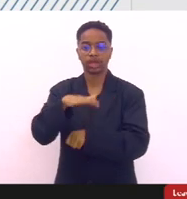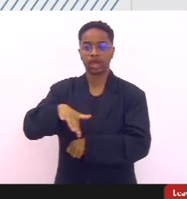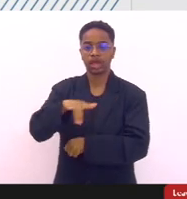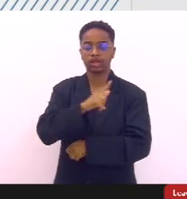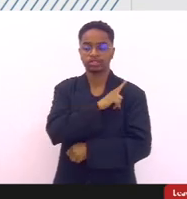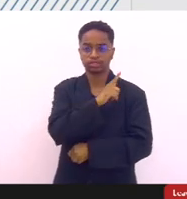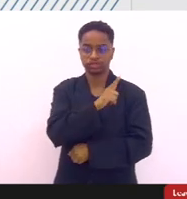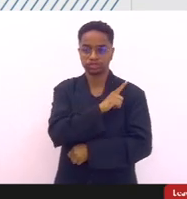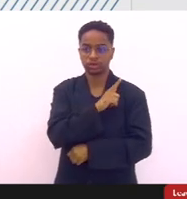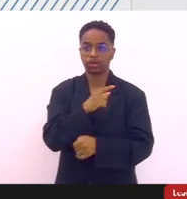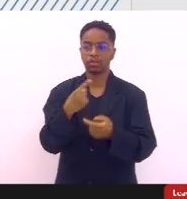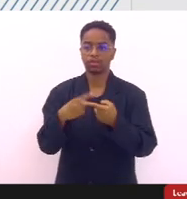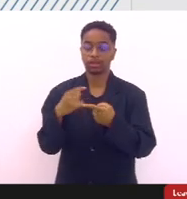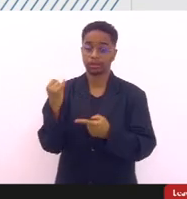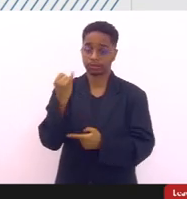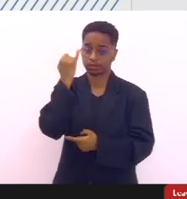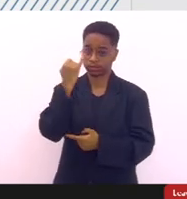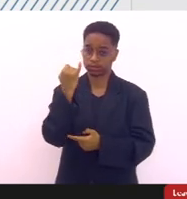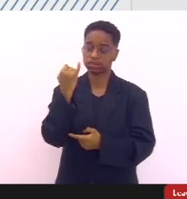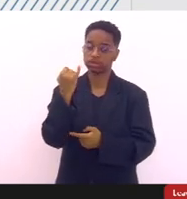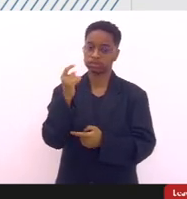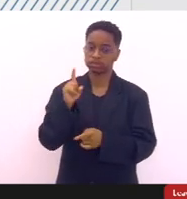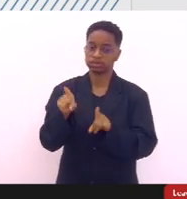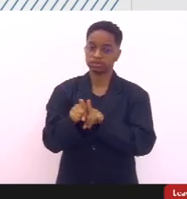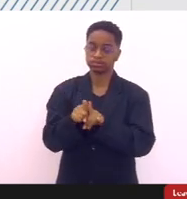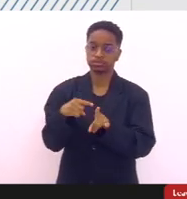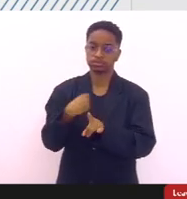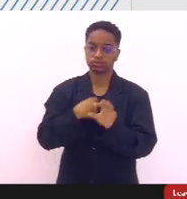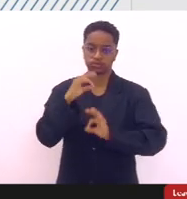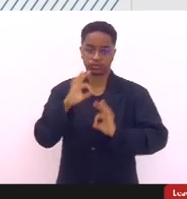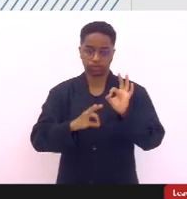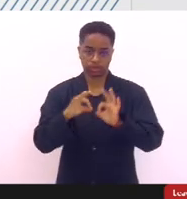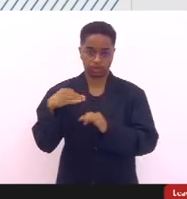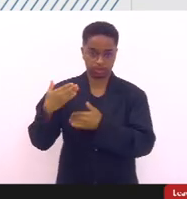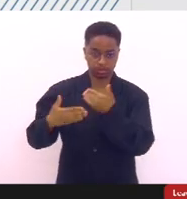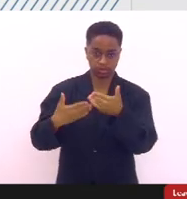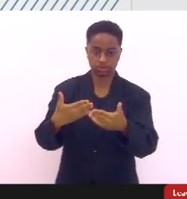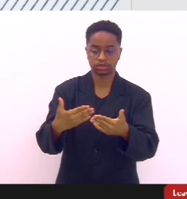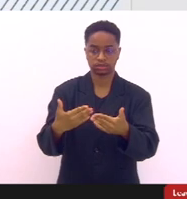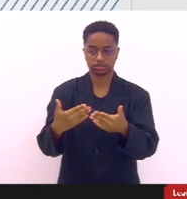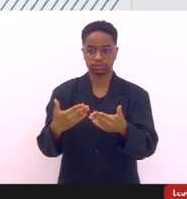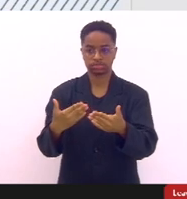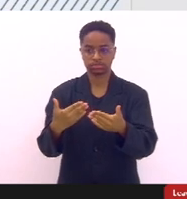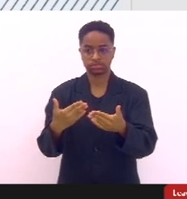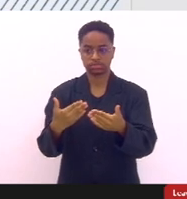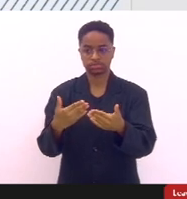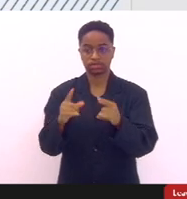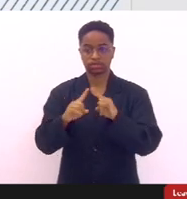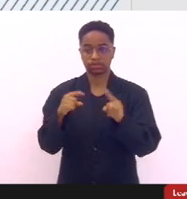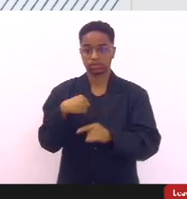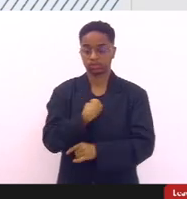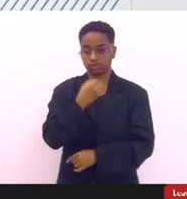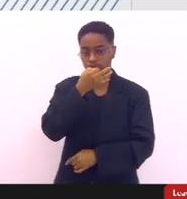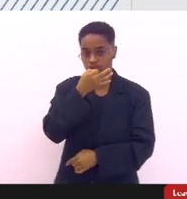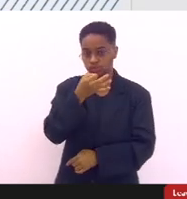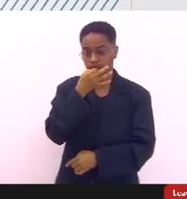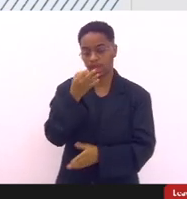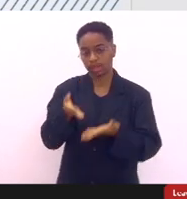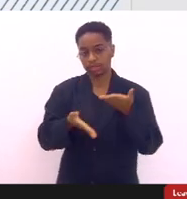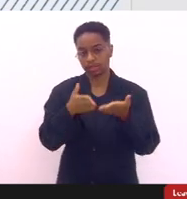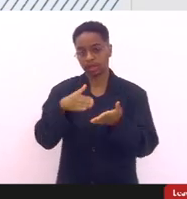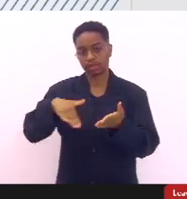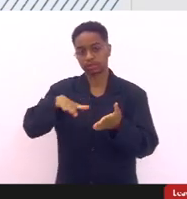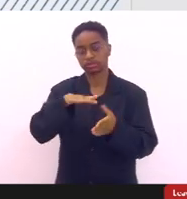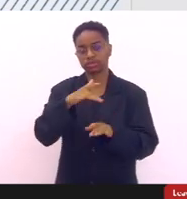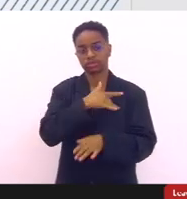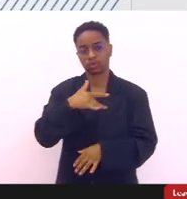né, importantes para a gente poder construir todo esse processo. A gente sugere atendimento em saúde para atenção